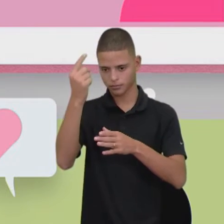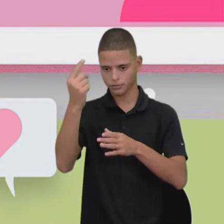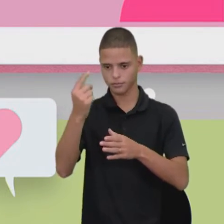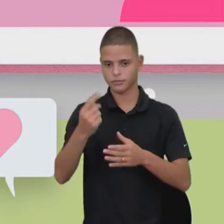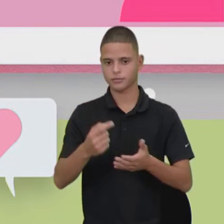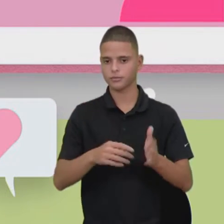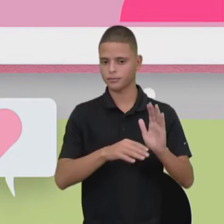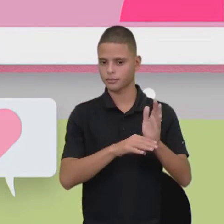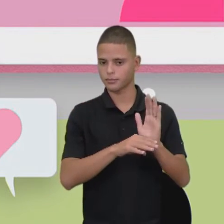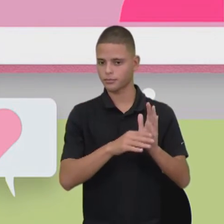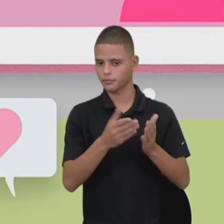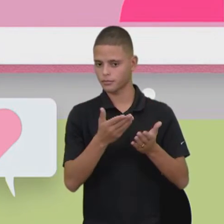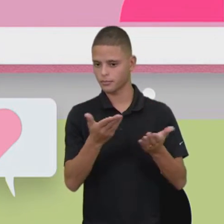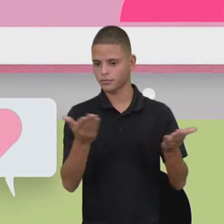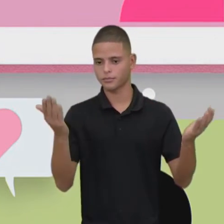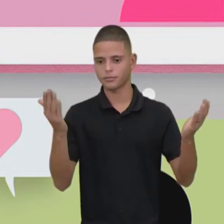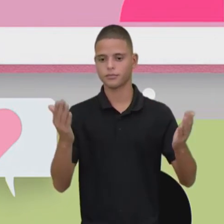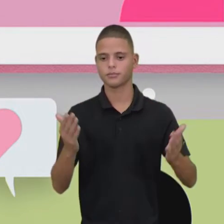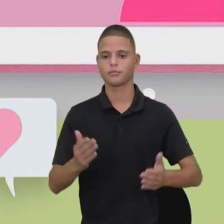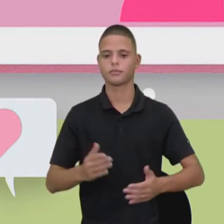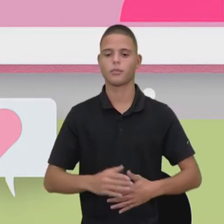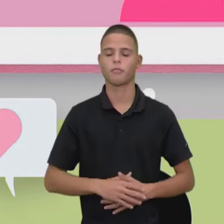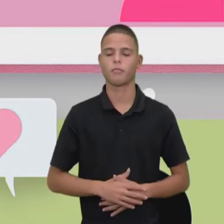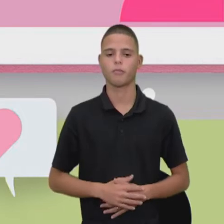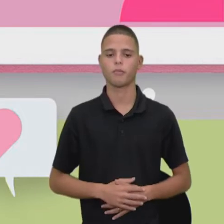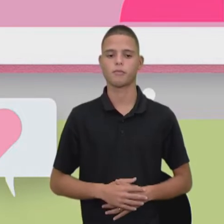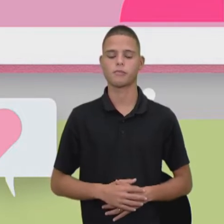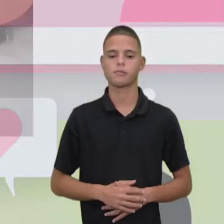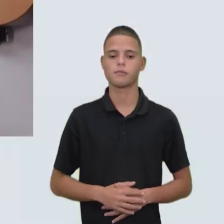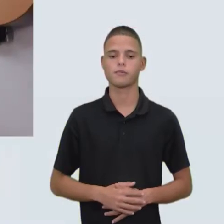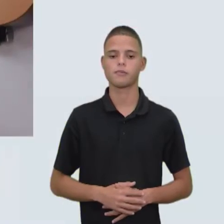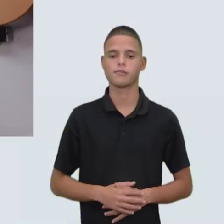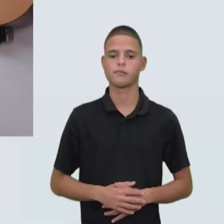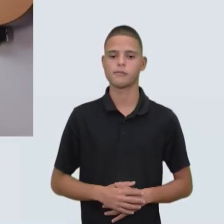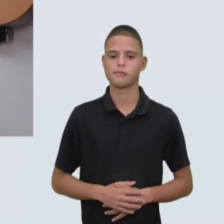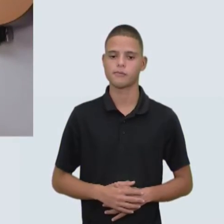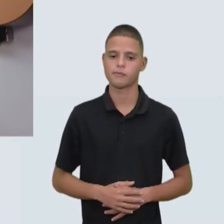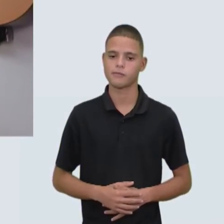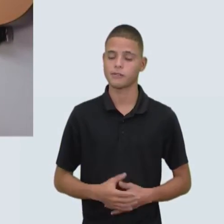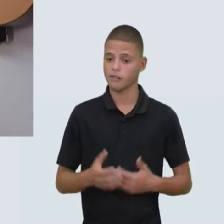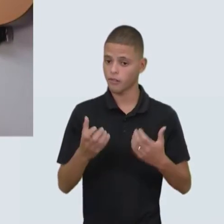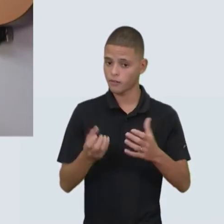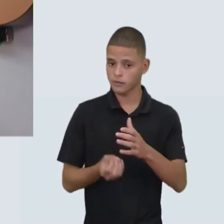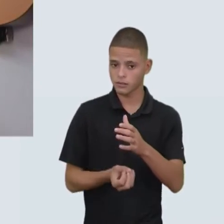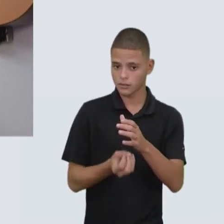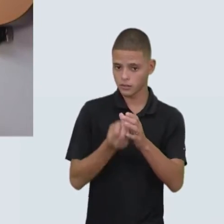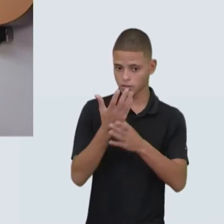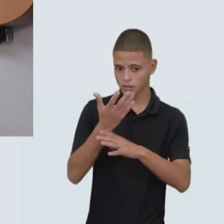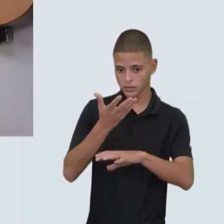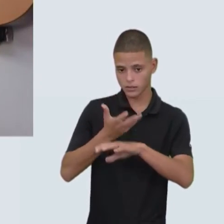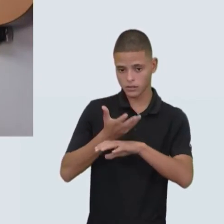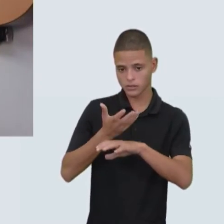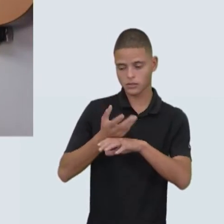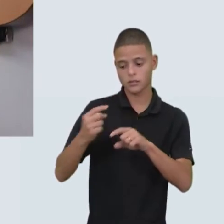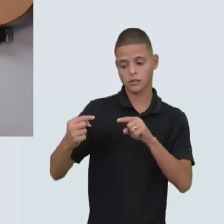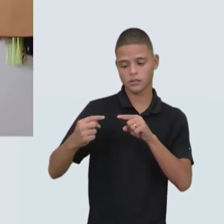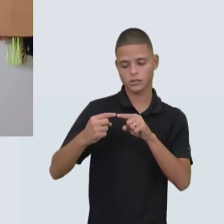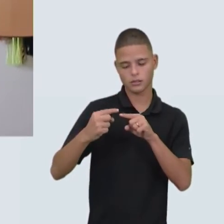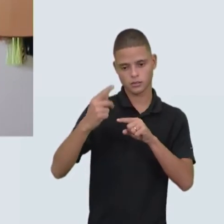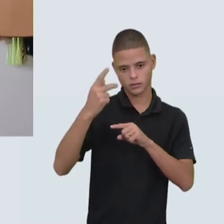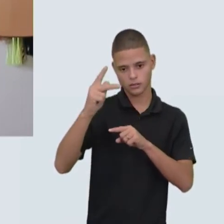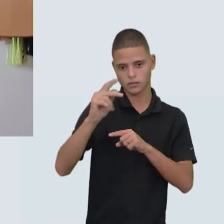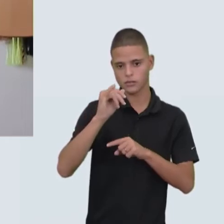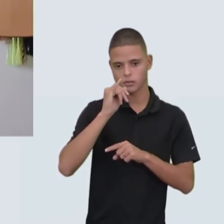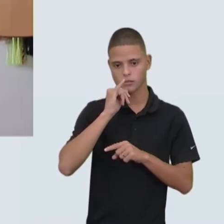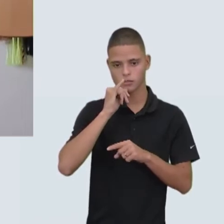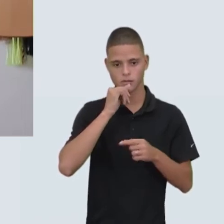relevância? Com vocês, então, mais um vídeo de nutrição estética. Bom, como eu quero produzir um conteúdo relevante para você, eu peguei esse livro aqui, ó,